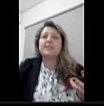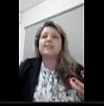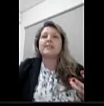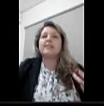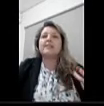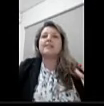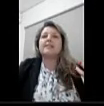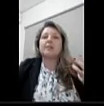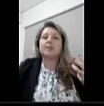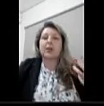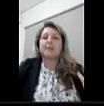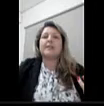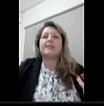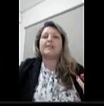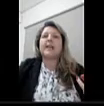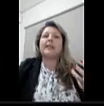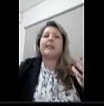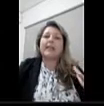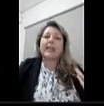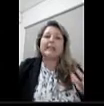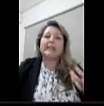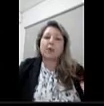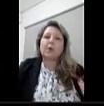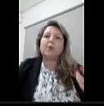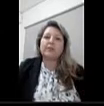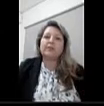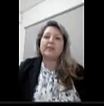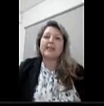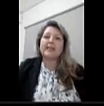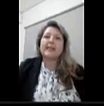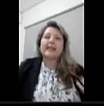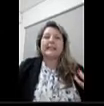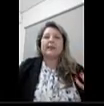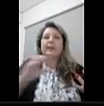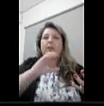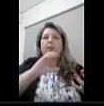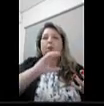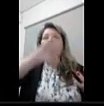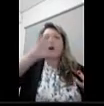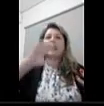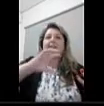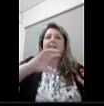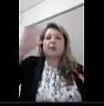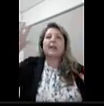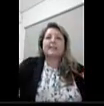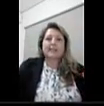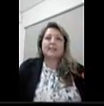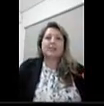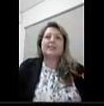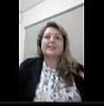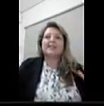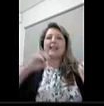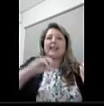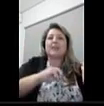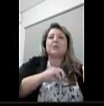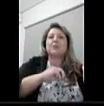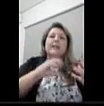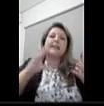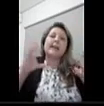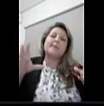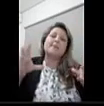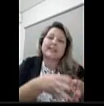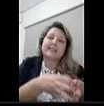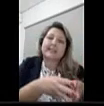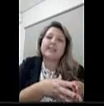as outras crianças já percebem que ele dá conta de fazer. Então, ele coloca sequência de desenhos,